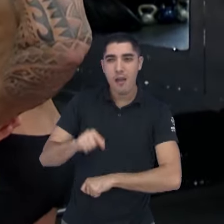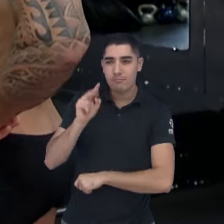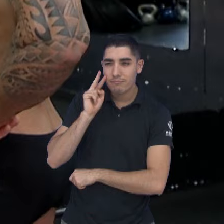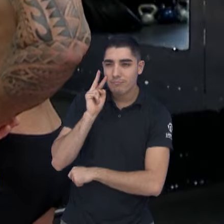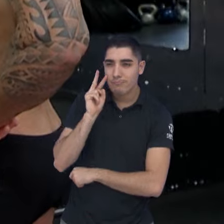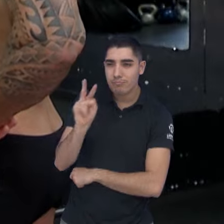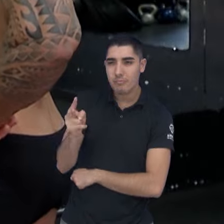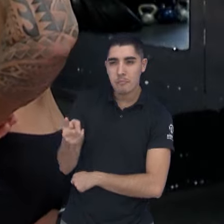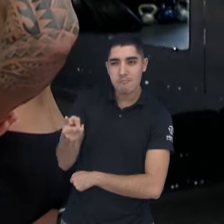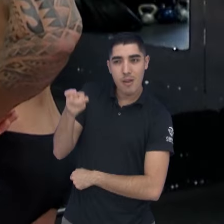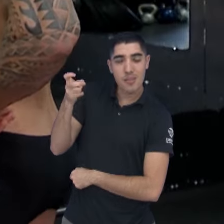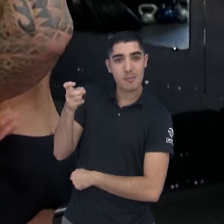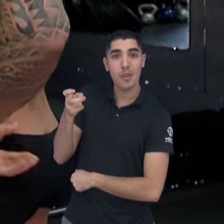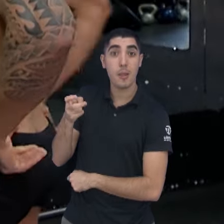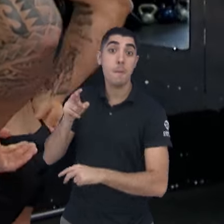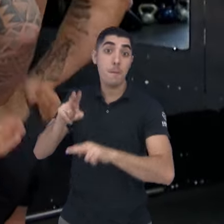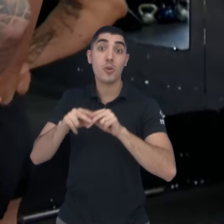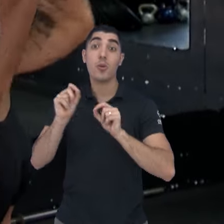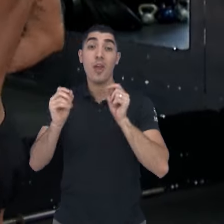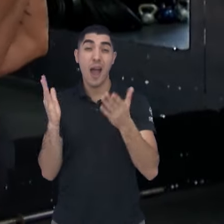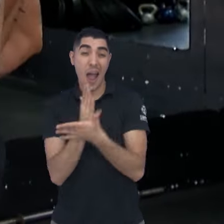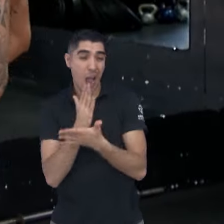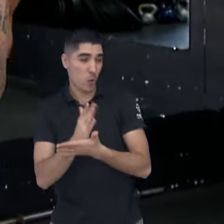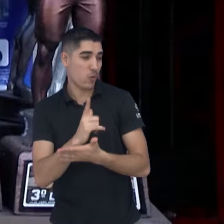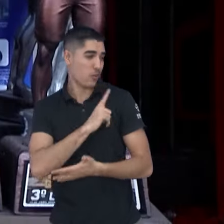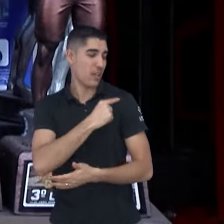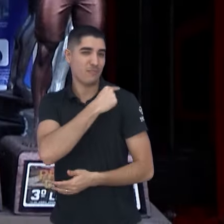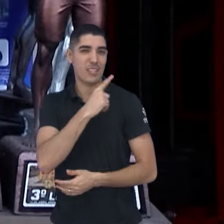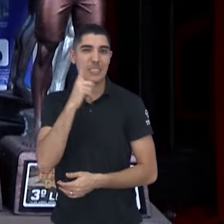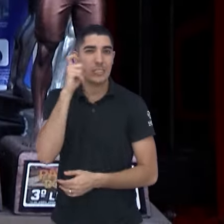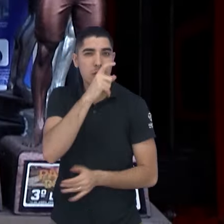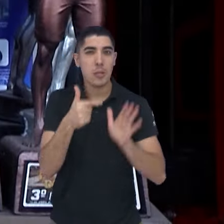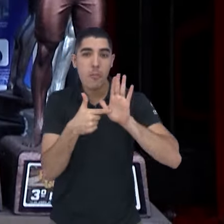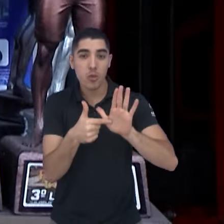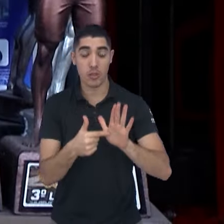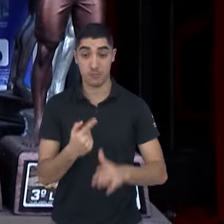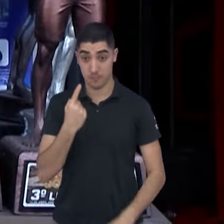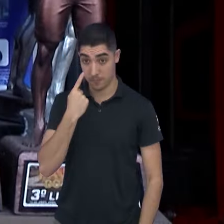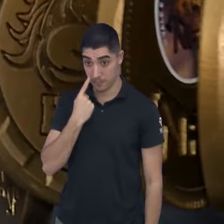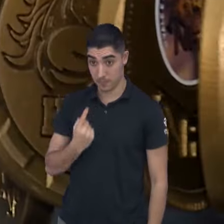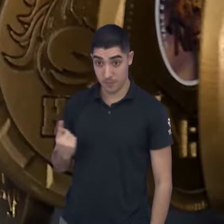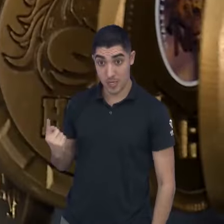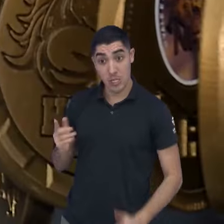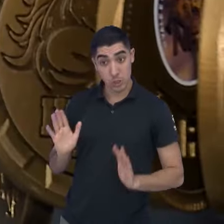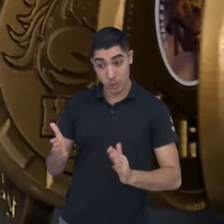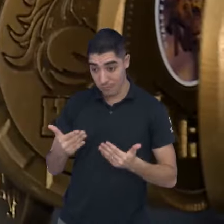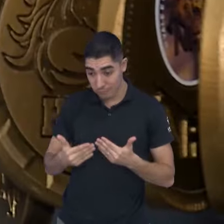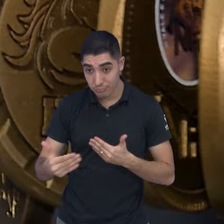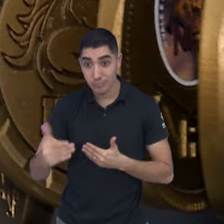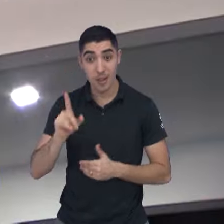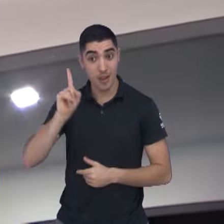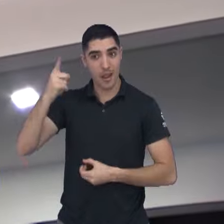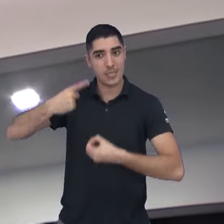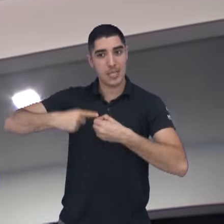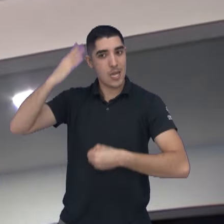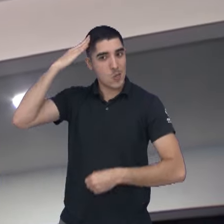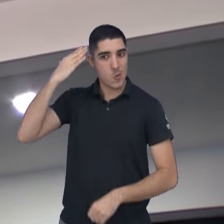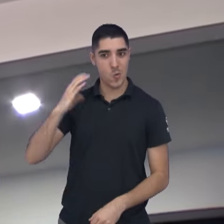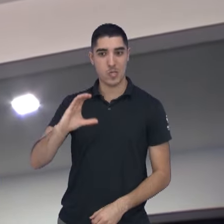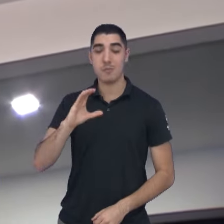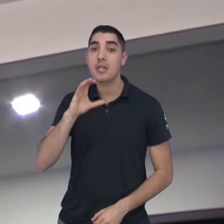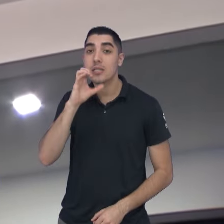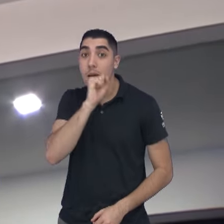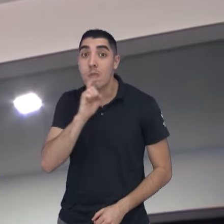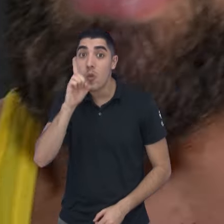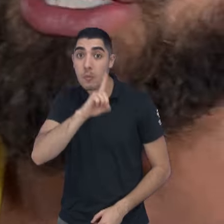tentar ocultar os que não são os pontos mais fortes, né, os pontos fracos. A competição já é neste final de semana em Curitiba. Os joseenses